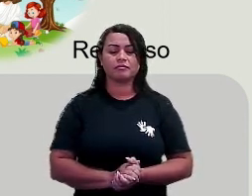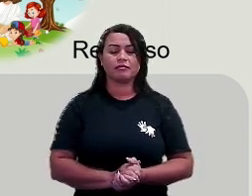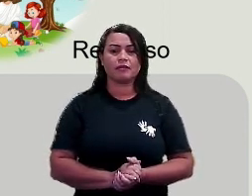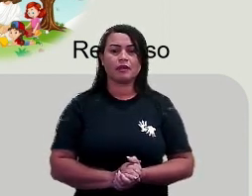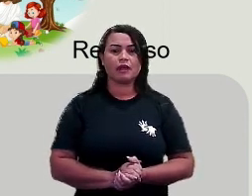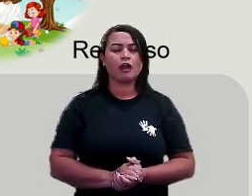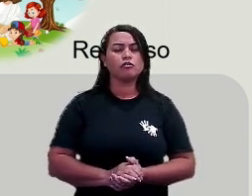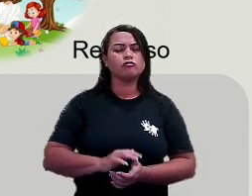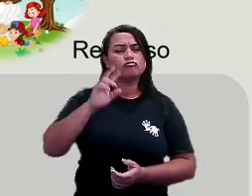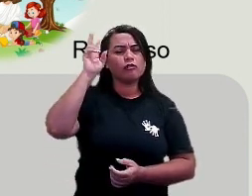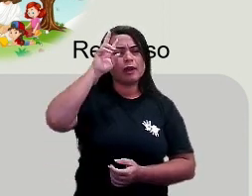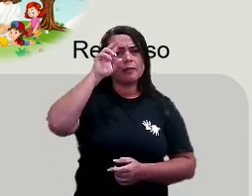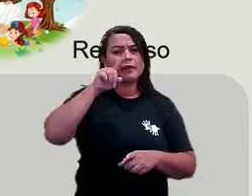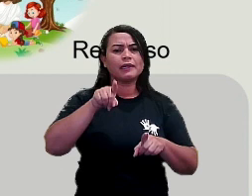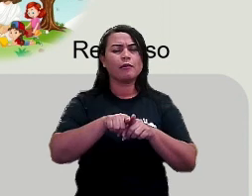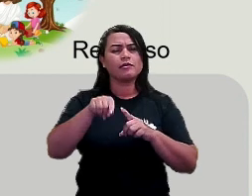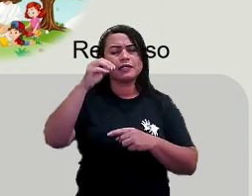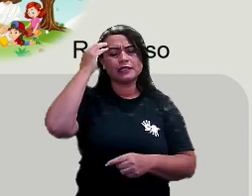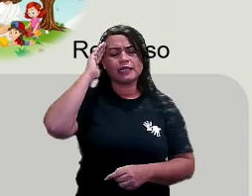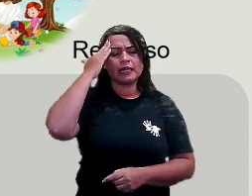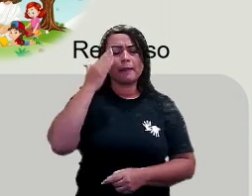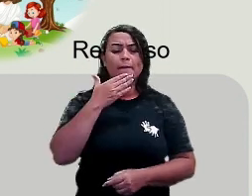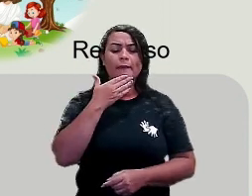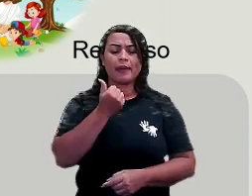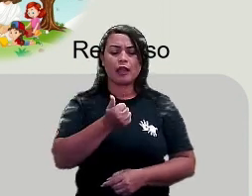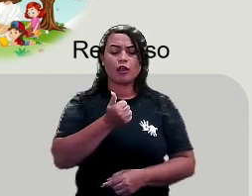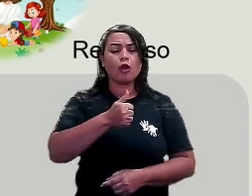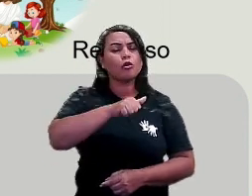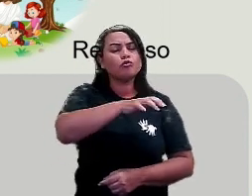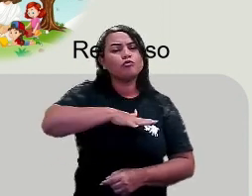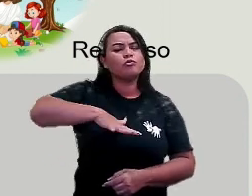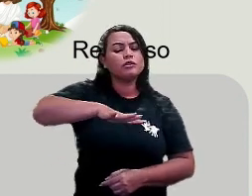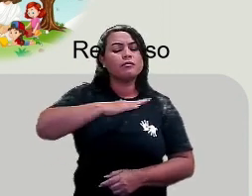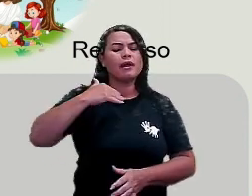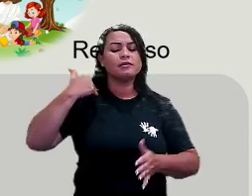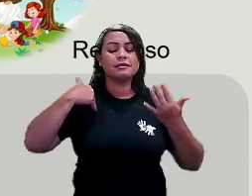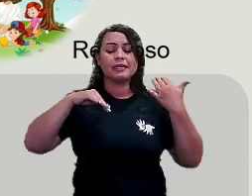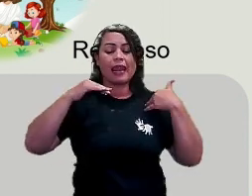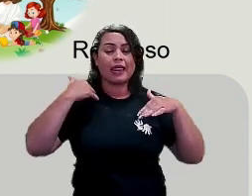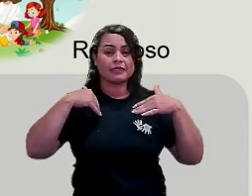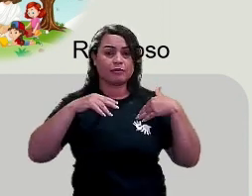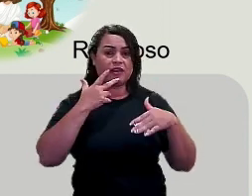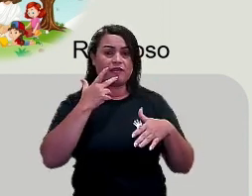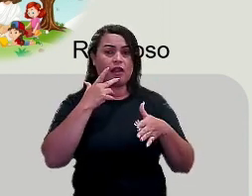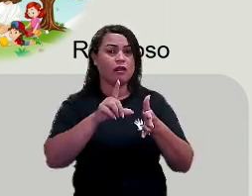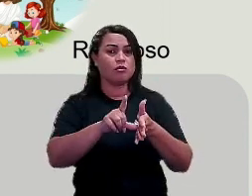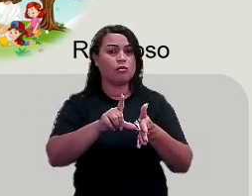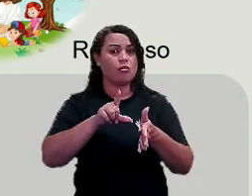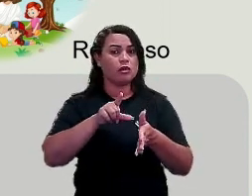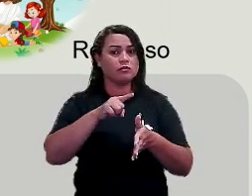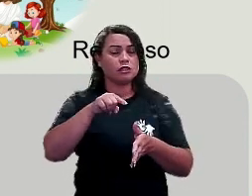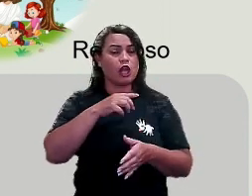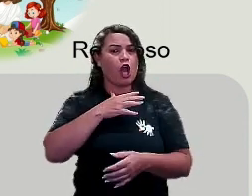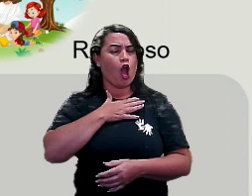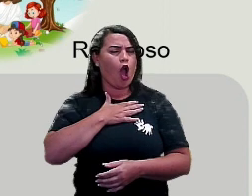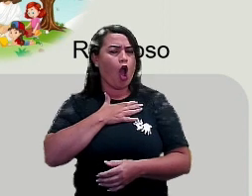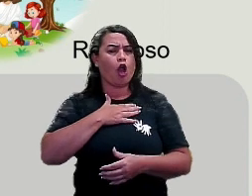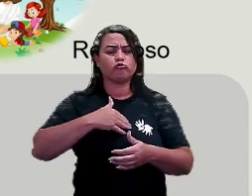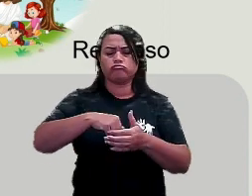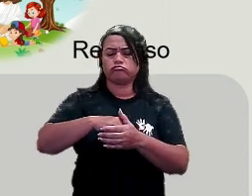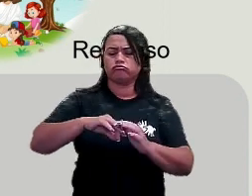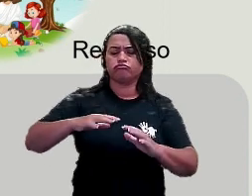Só relembrando aqui, para vocês compreenderem melhor. No espaço de lazer. Como eu disse anteriormente, se você gosta de jogar